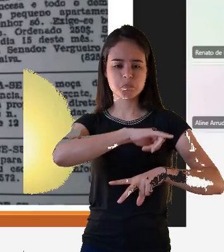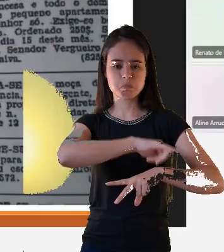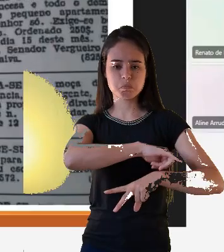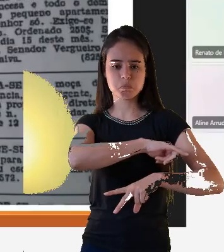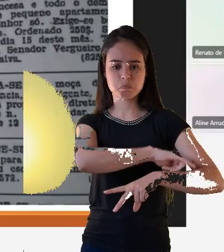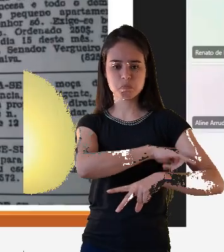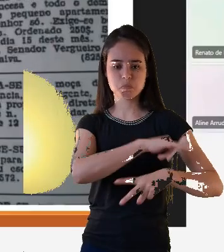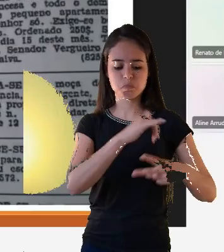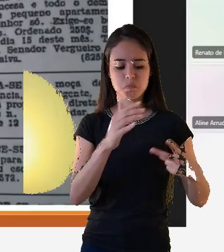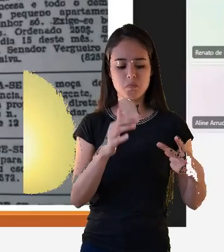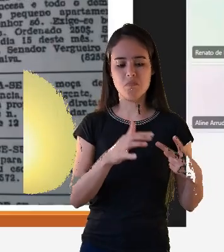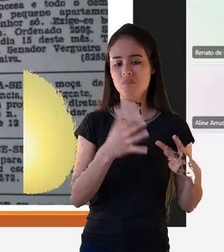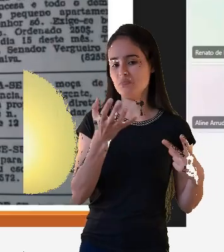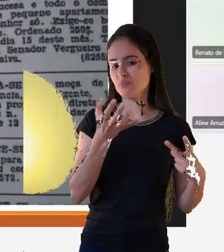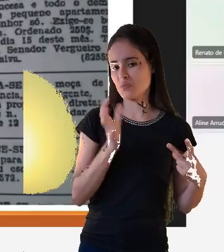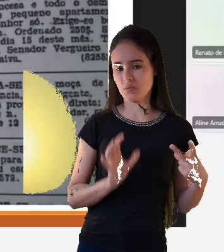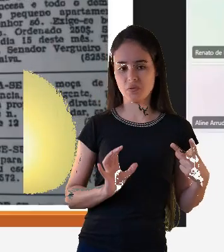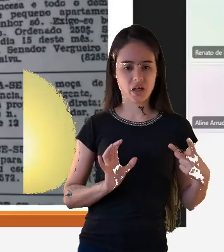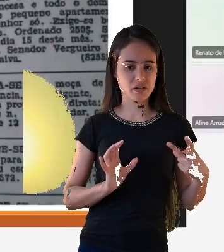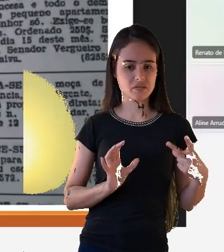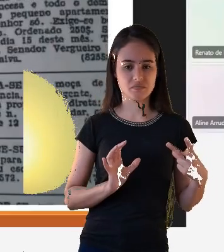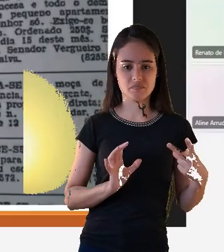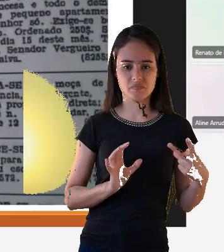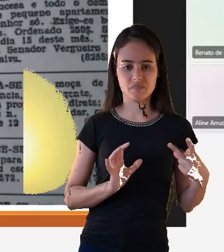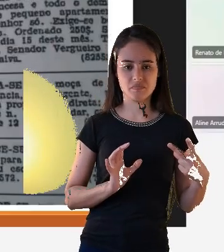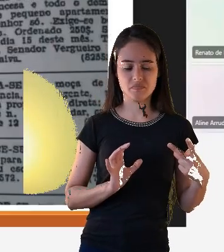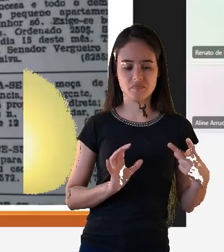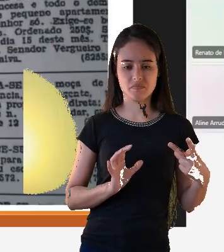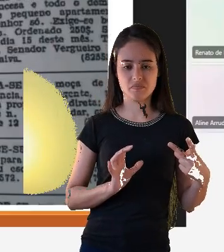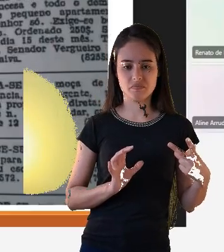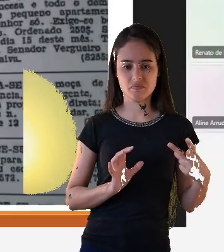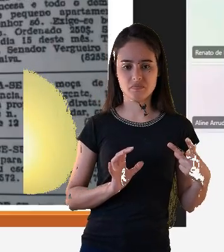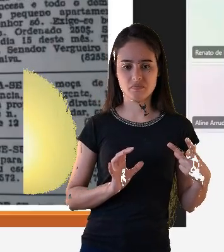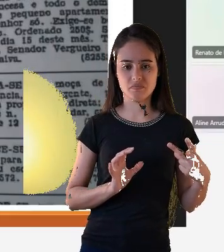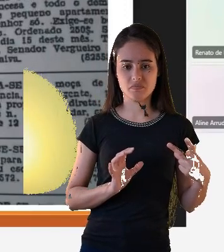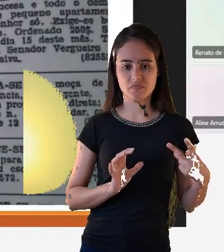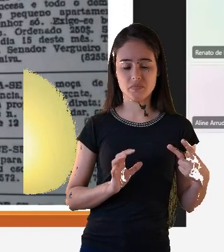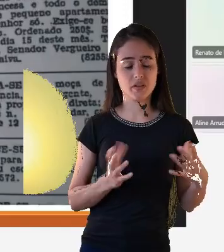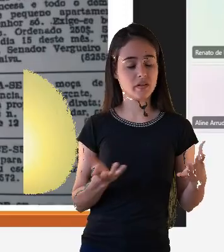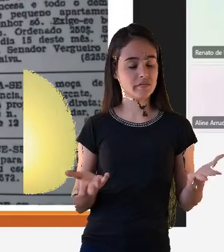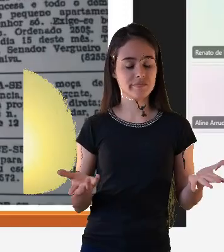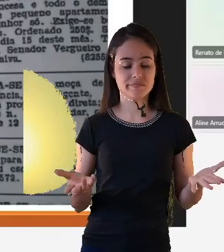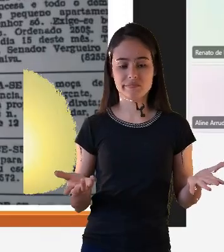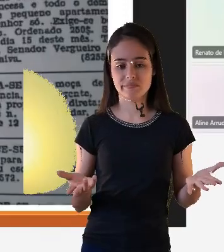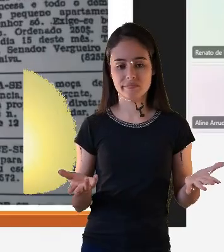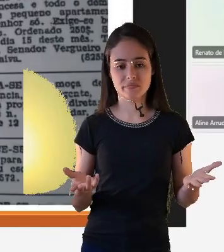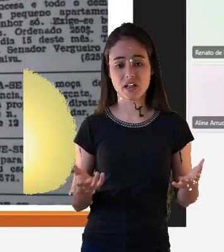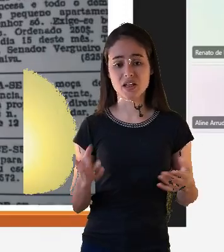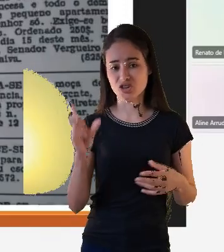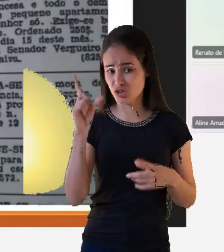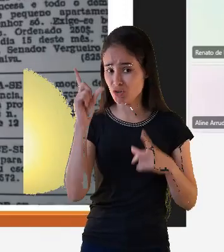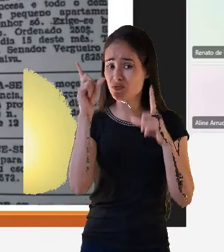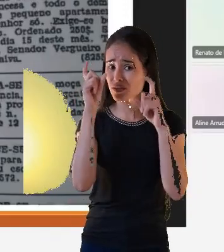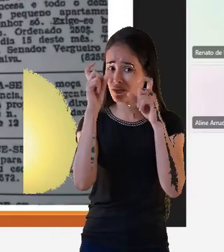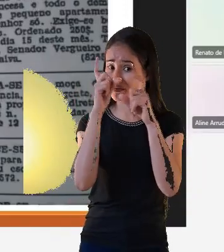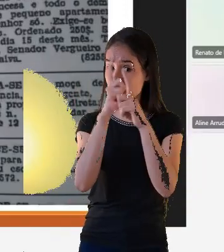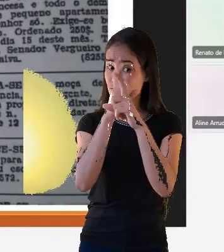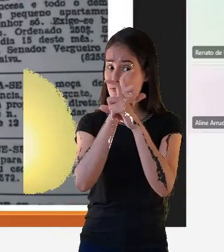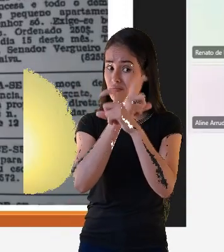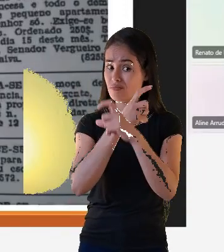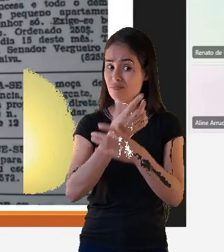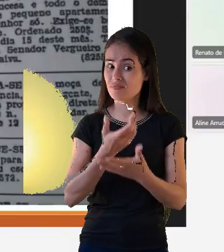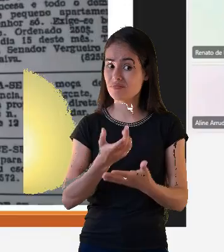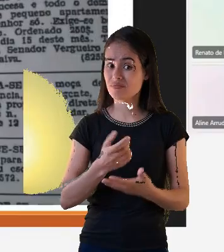isso não mudou, né? Continua acontecendo e continua em todas as esferas, né, de trabalho.